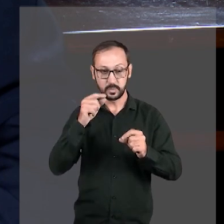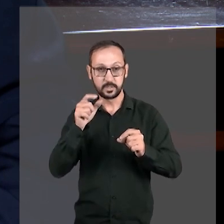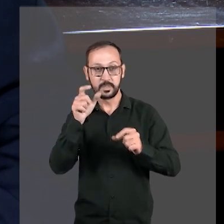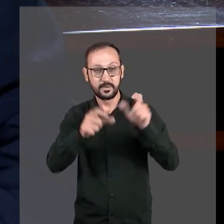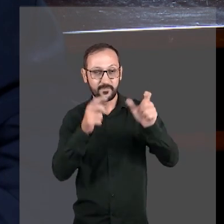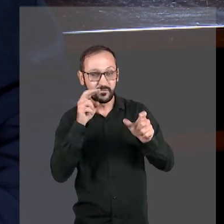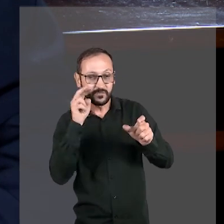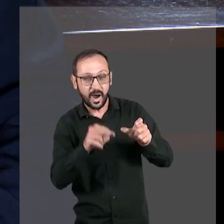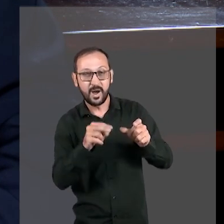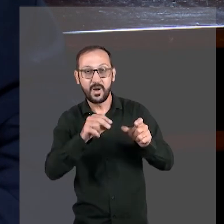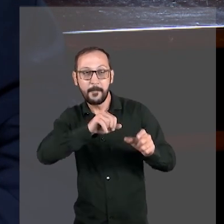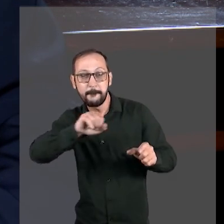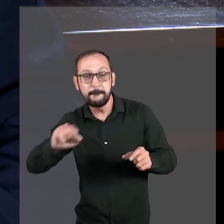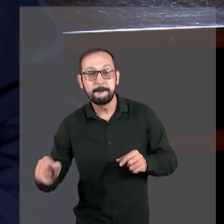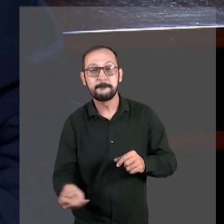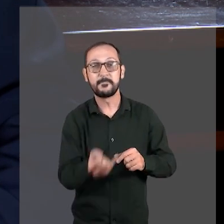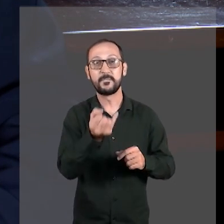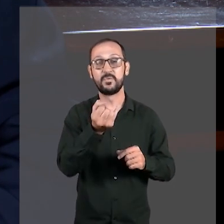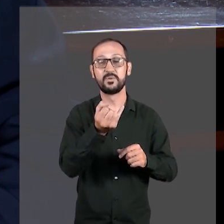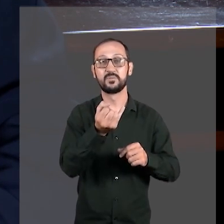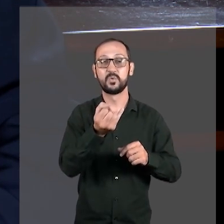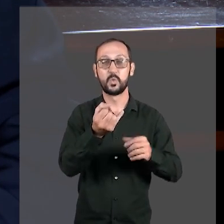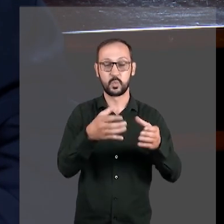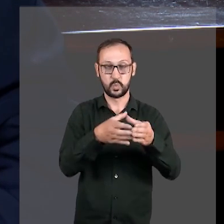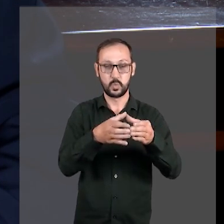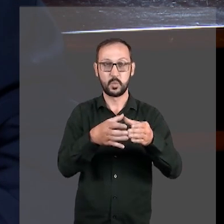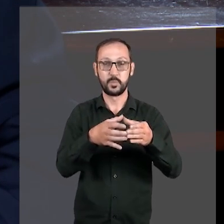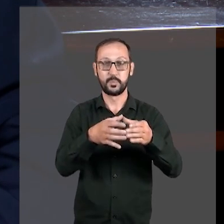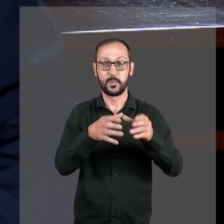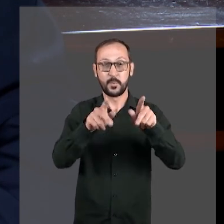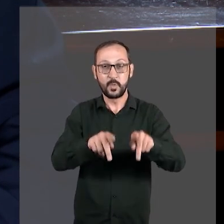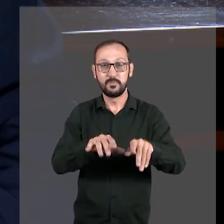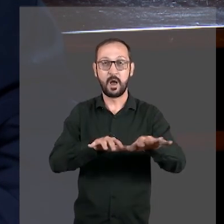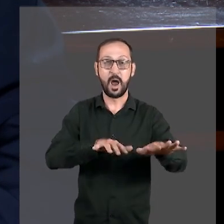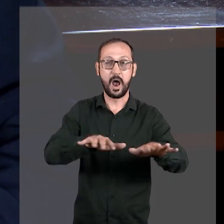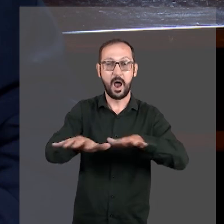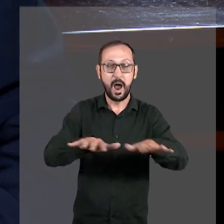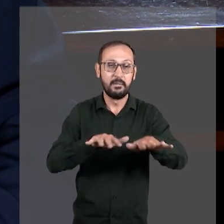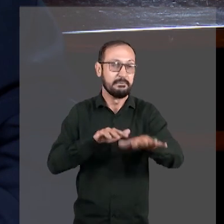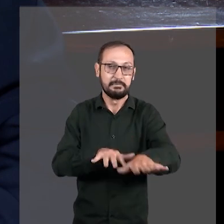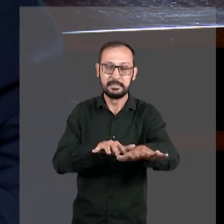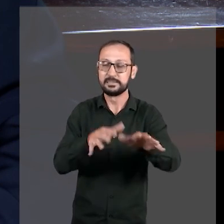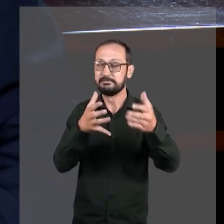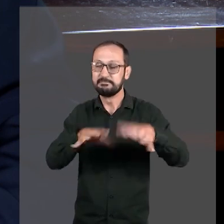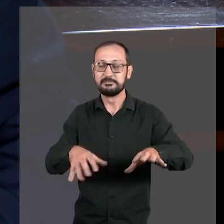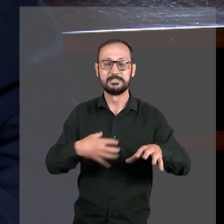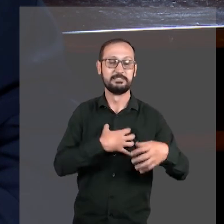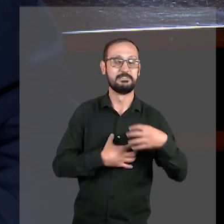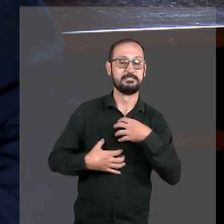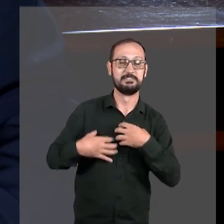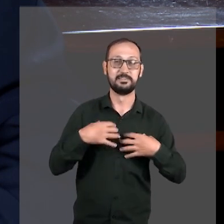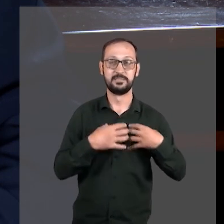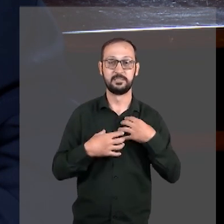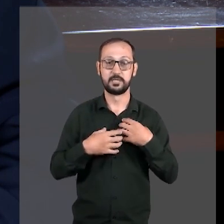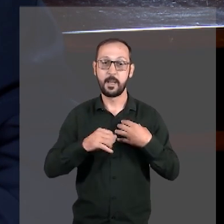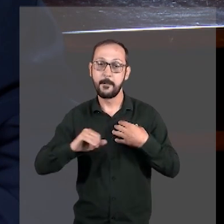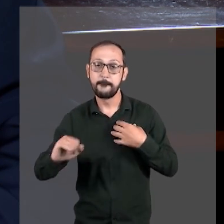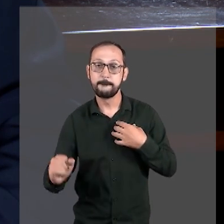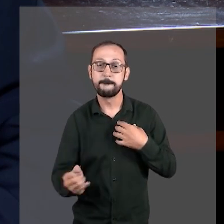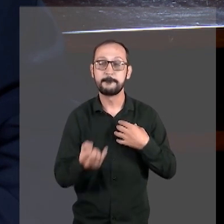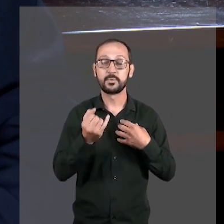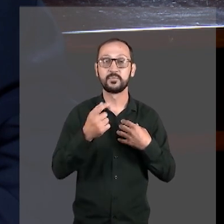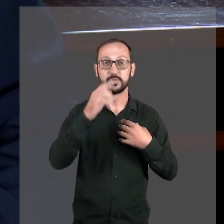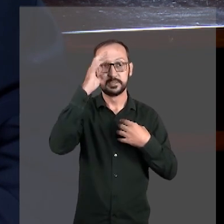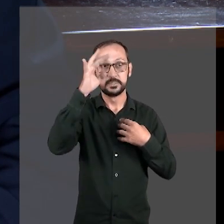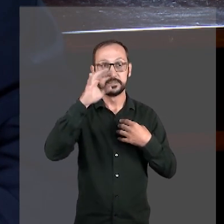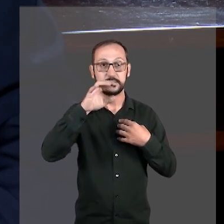alguém que se aproveitou de uma insatisfação da população no